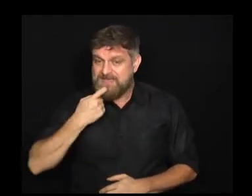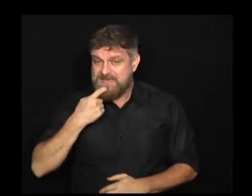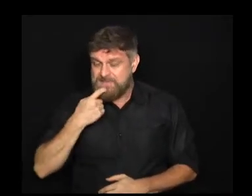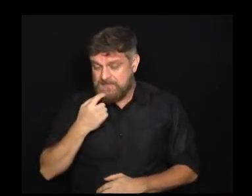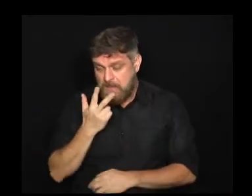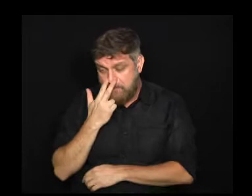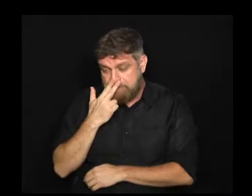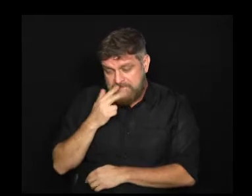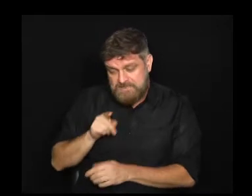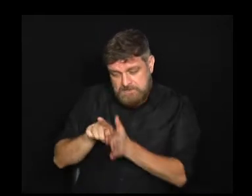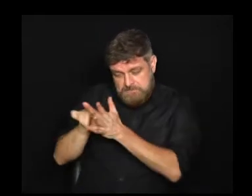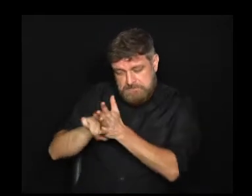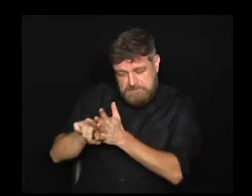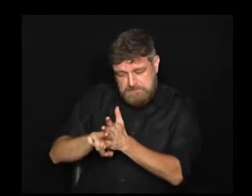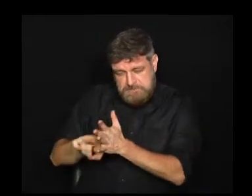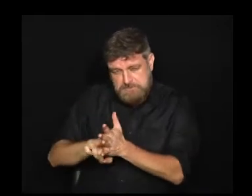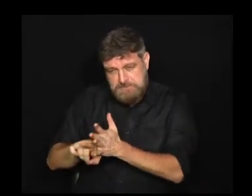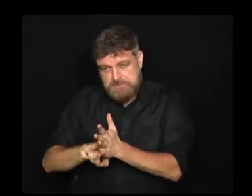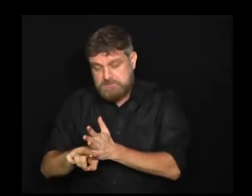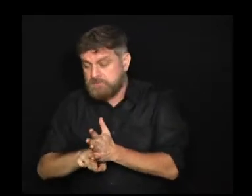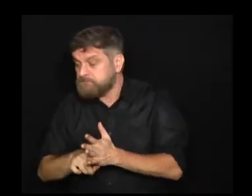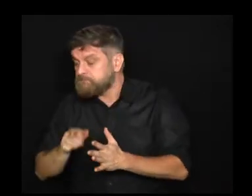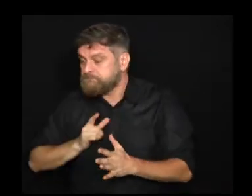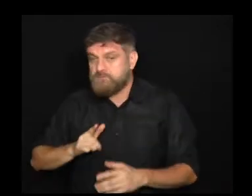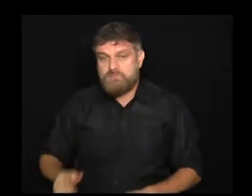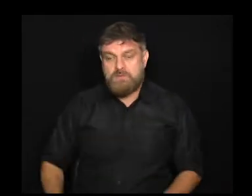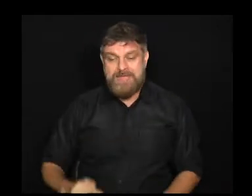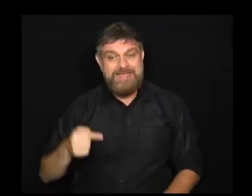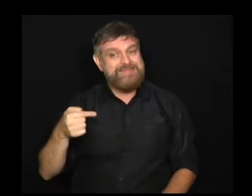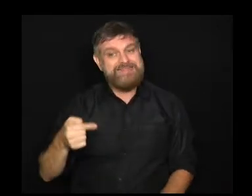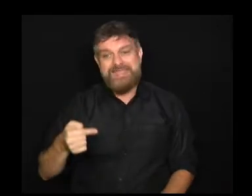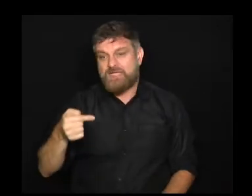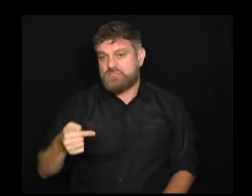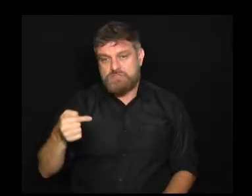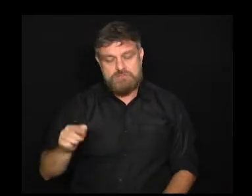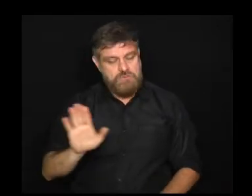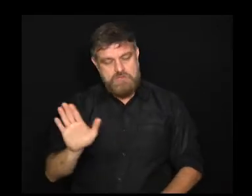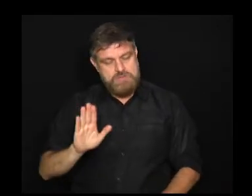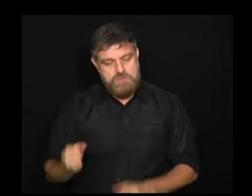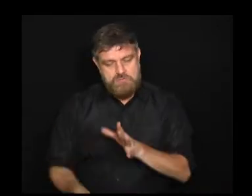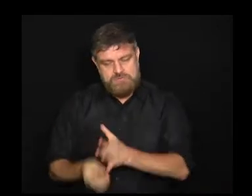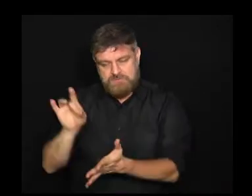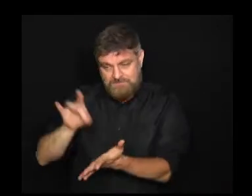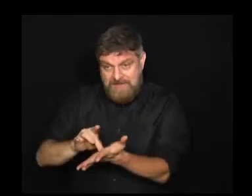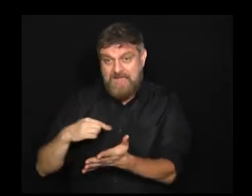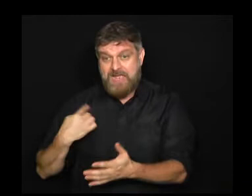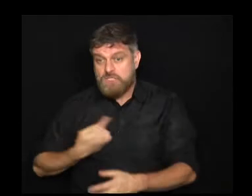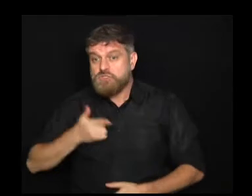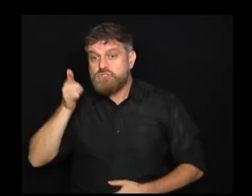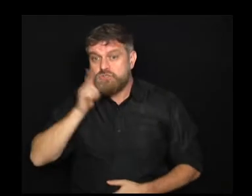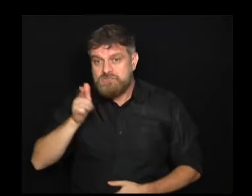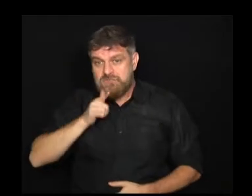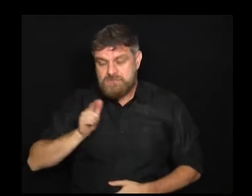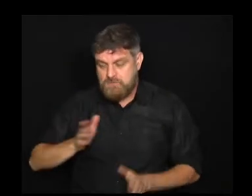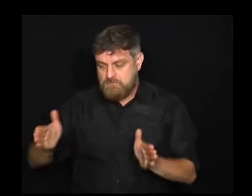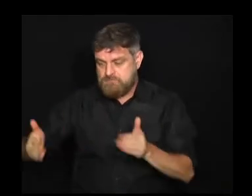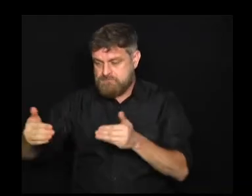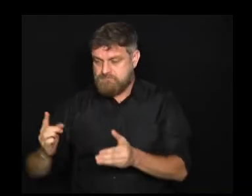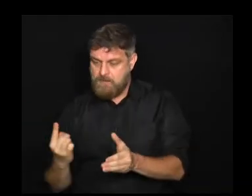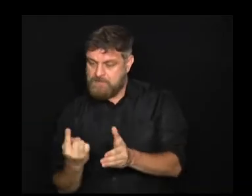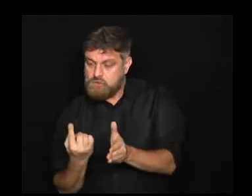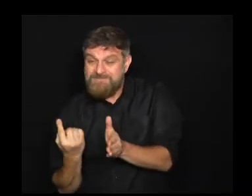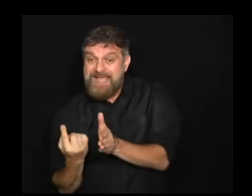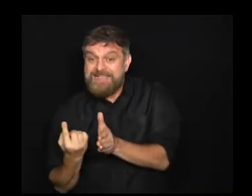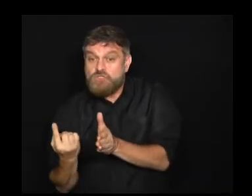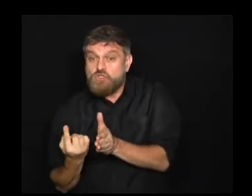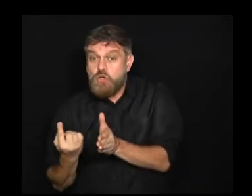que foram investigados, inclusive já vieram negativos, e a gente conseguiu fazer esse isolamento